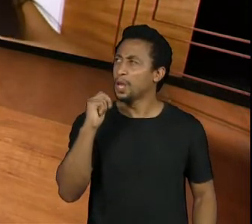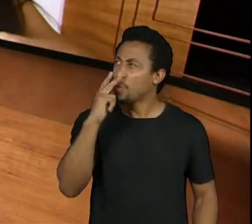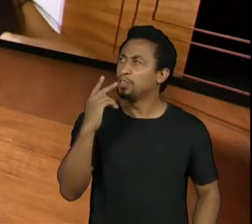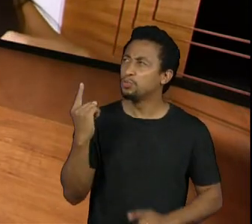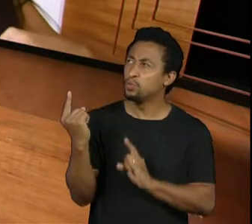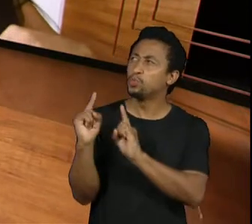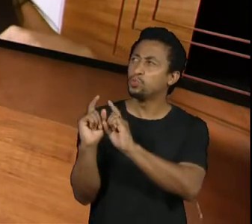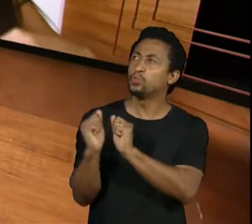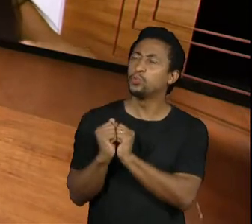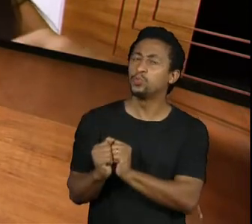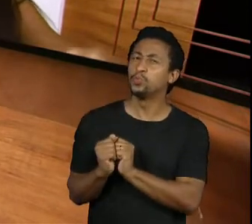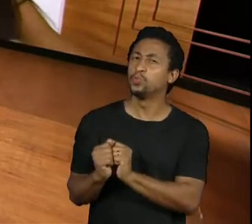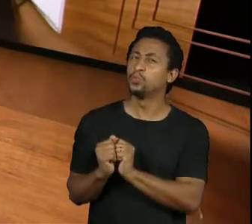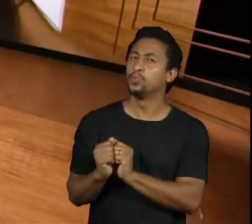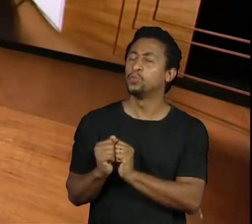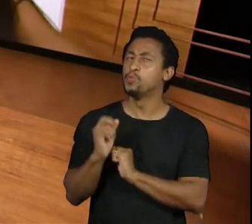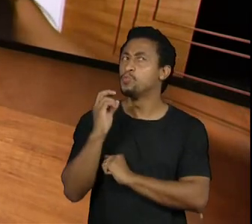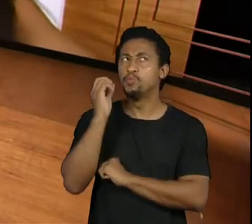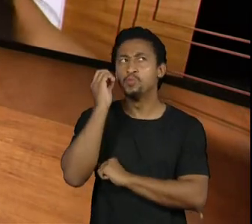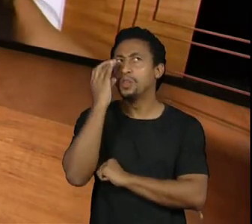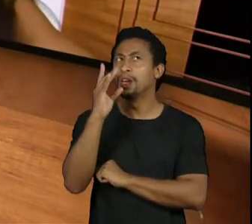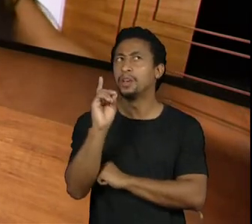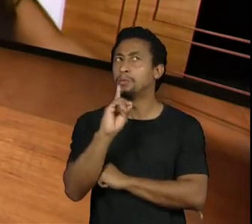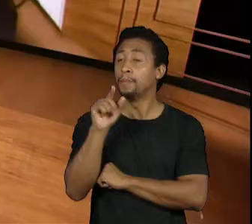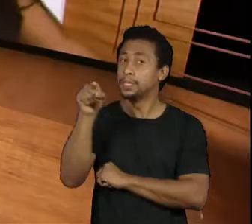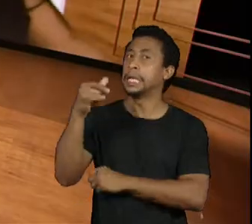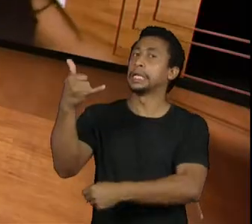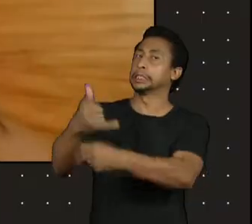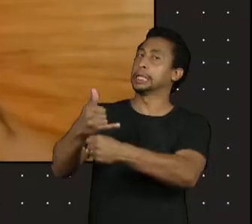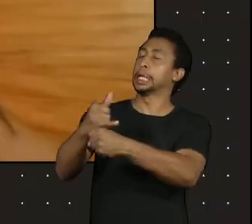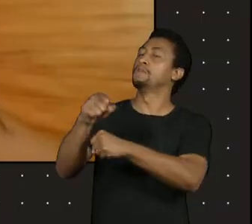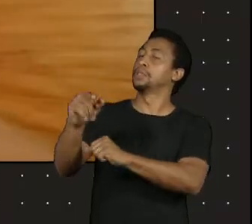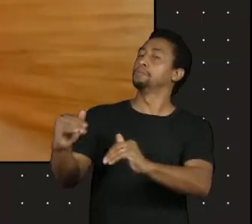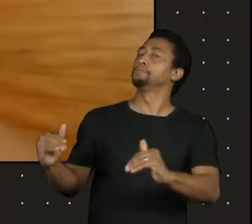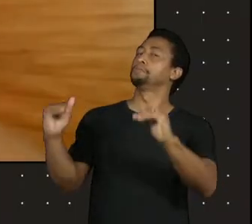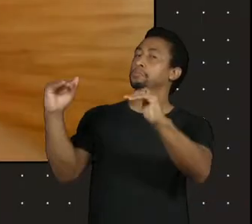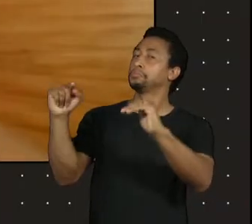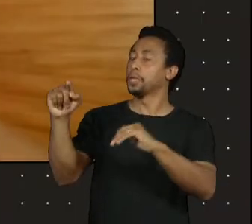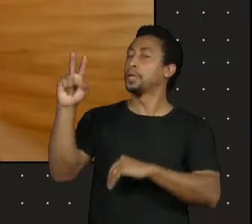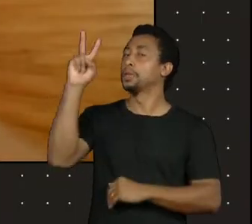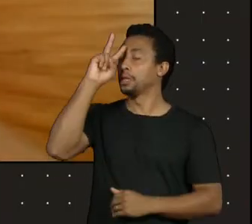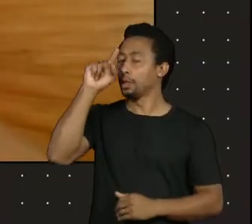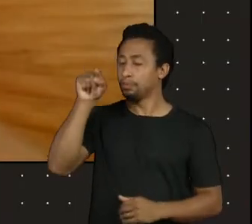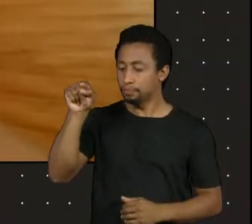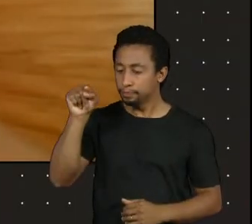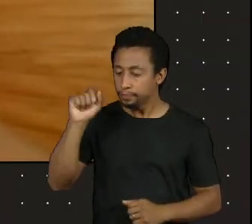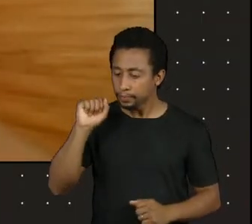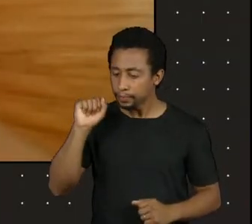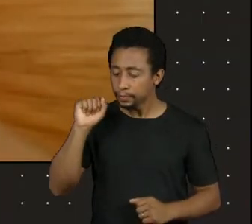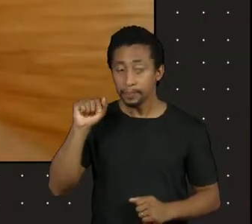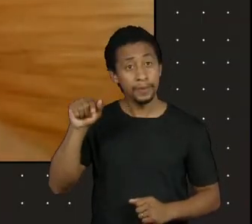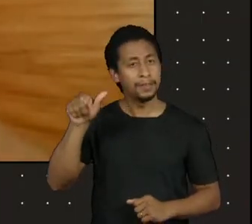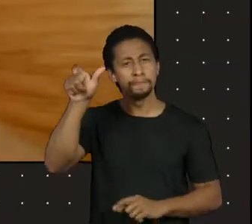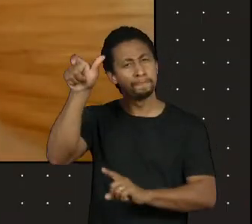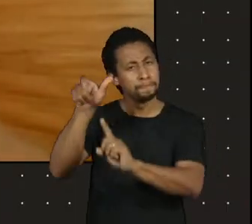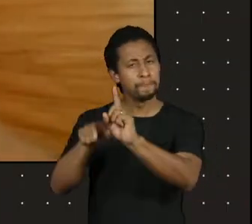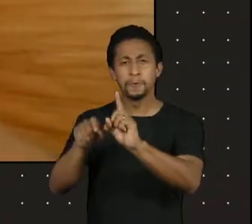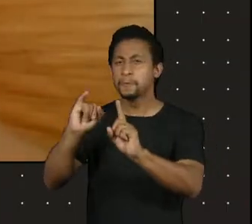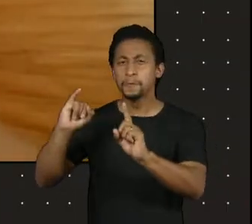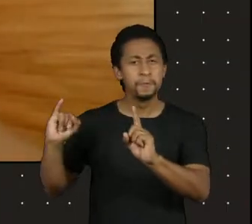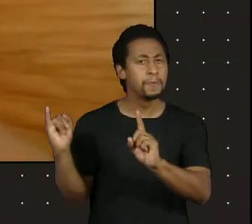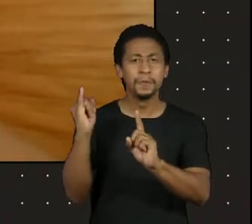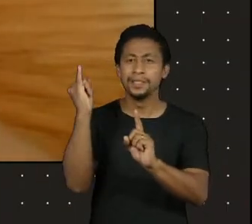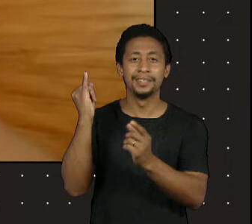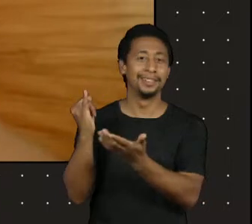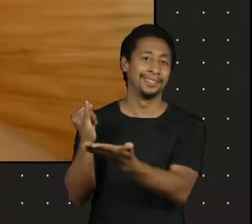embora a Denise não dirigisse diretamente, ela era a chefona. Mas é uma pessoa muito importante para mim,